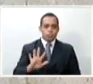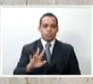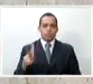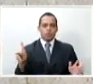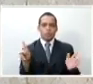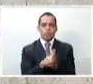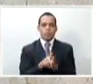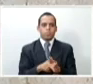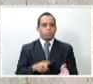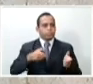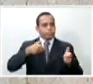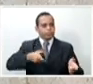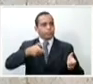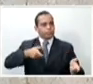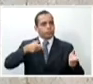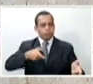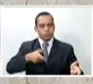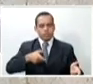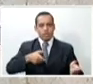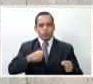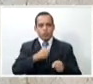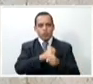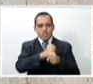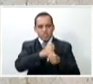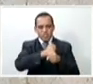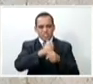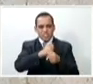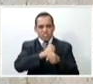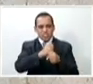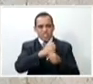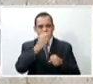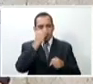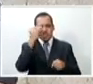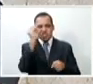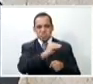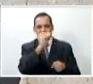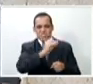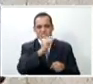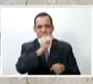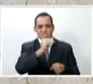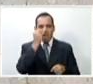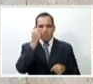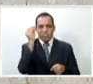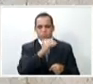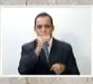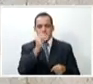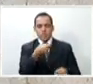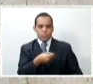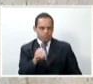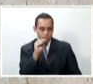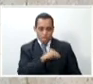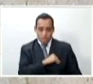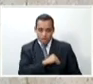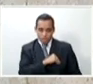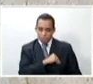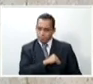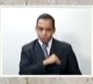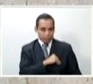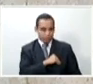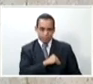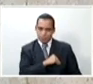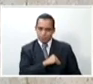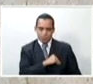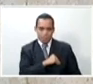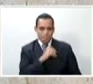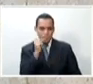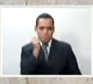Forças Armadas há anos vêm sendo desmerecidos, desvalorizados e passam salários irrisórios, passam